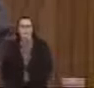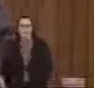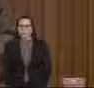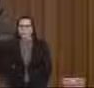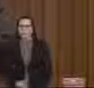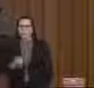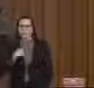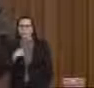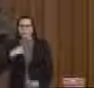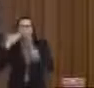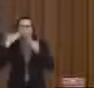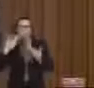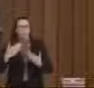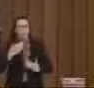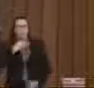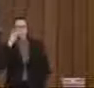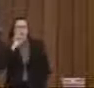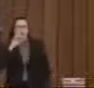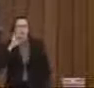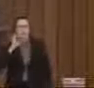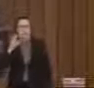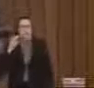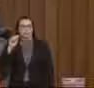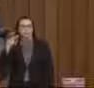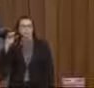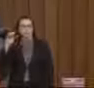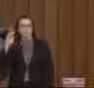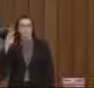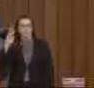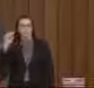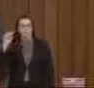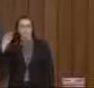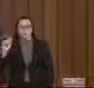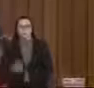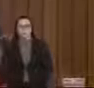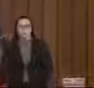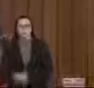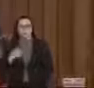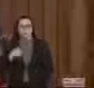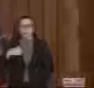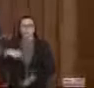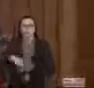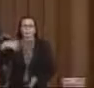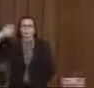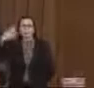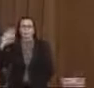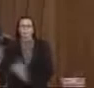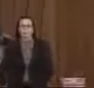Quero agradecer as palavras do deputado Fábio Braga. E o que eu vim aqui a esta tribuna é